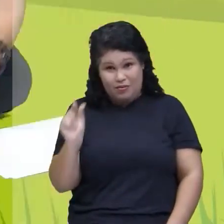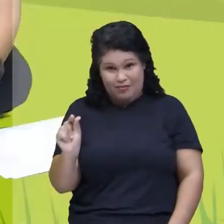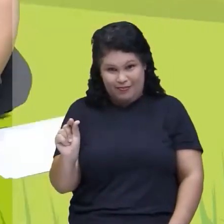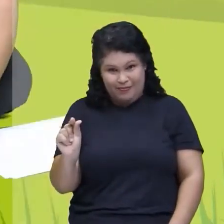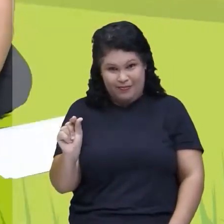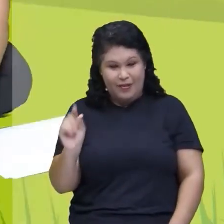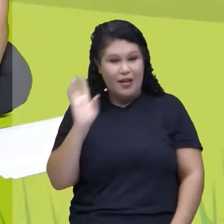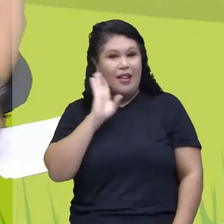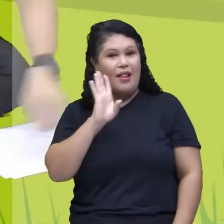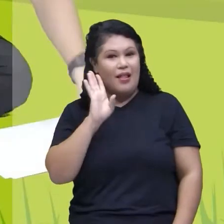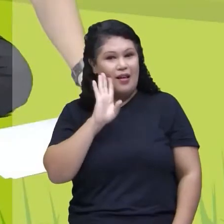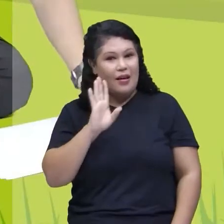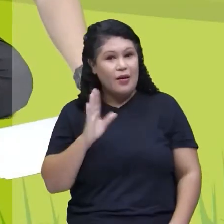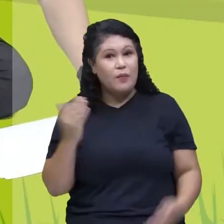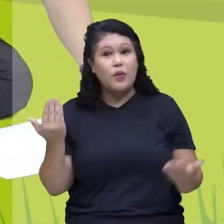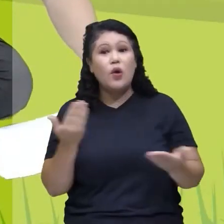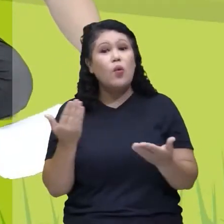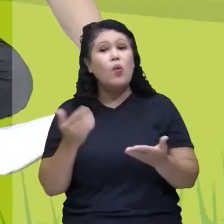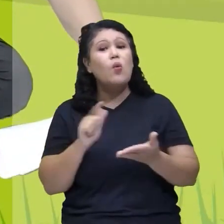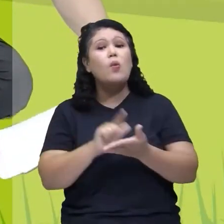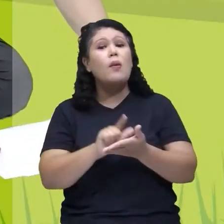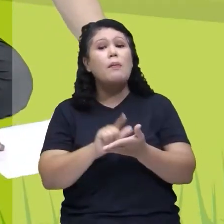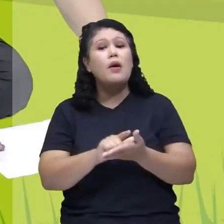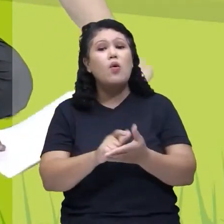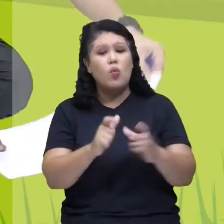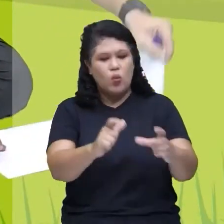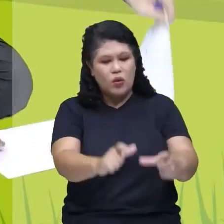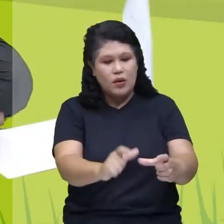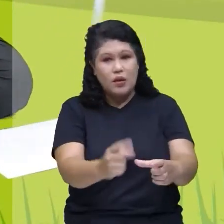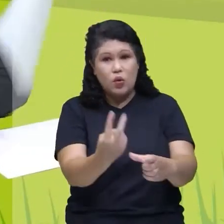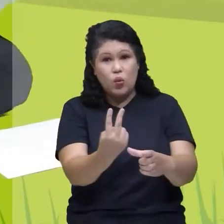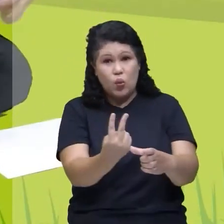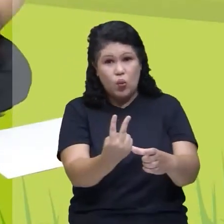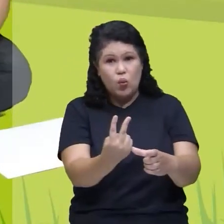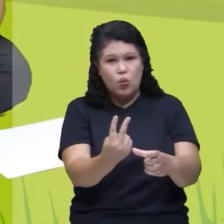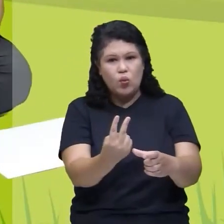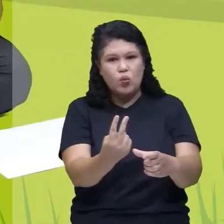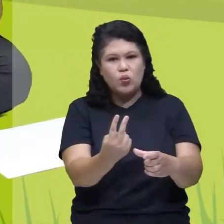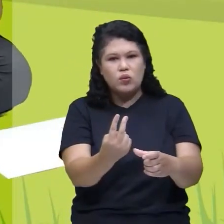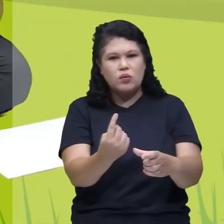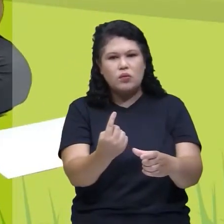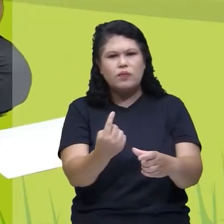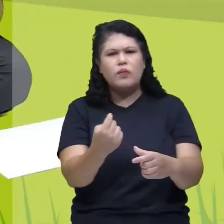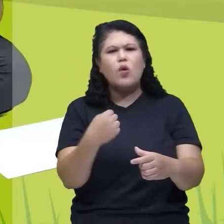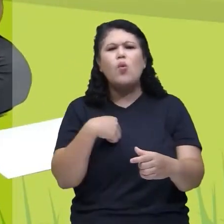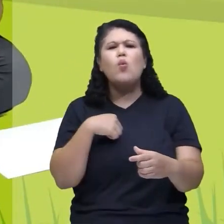legal. Agora, na estação número 2,